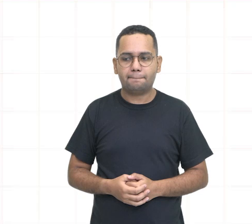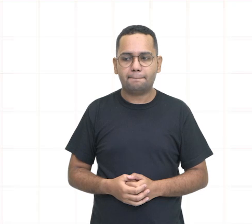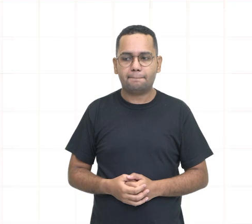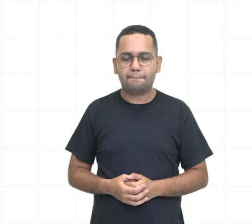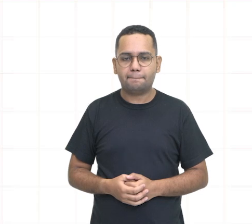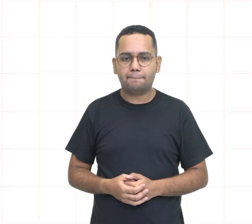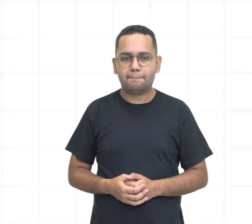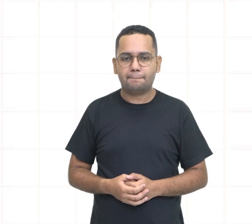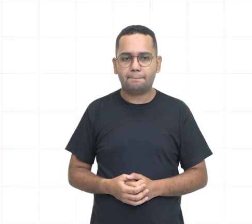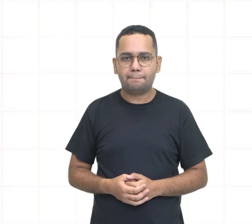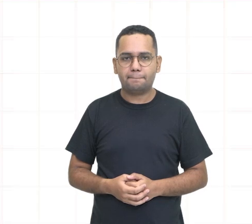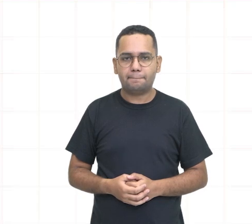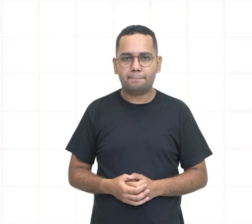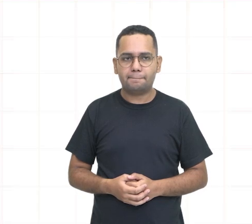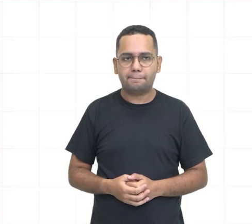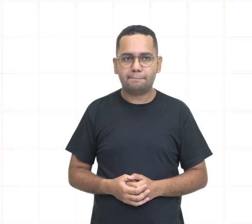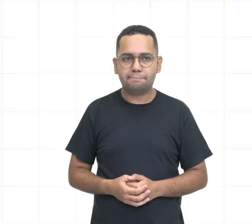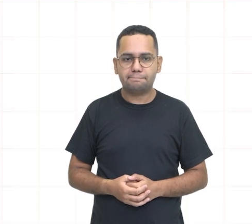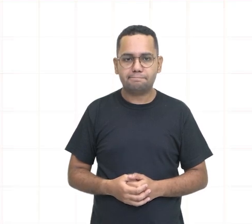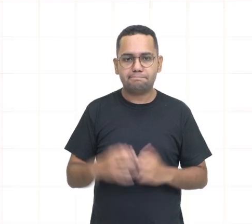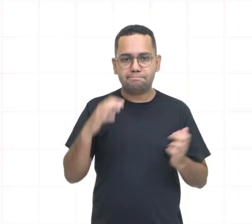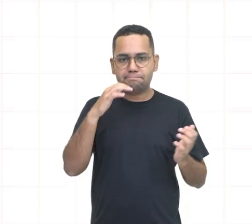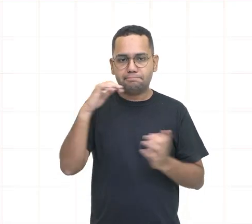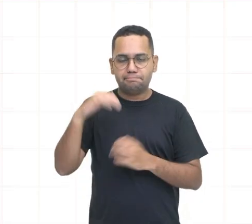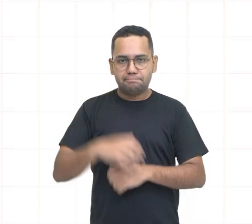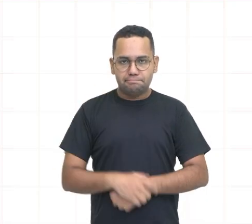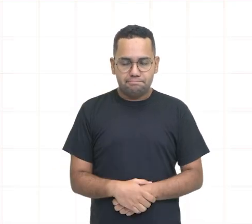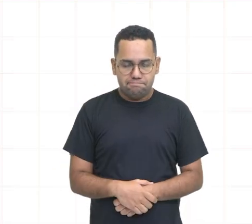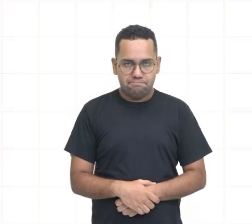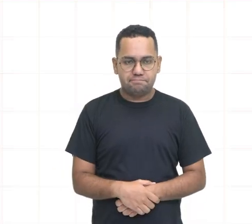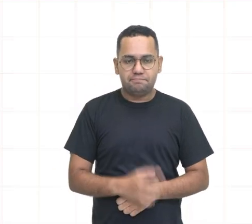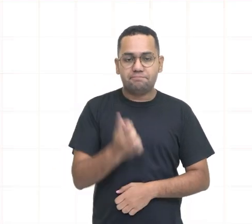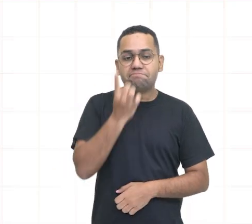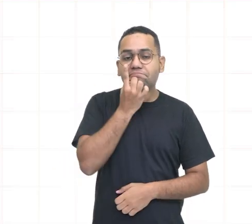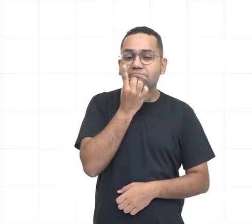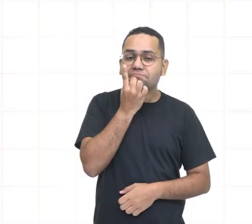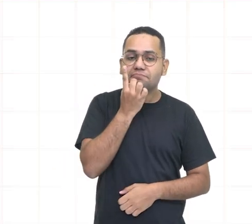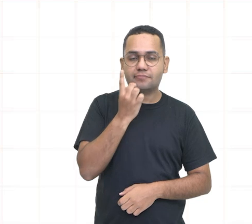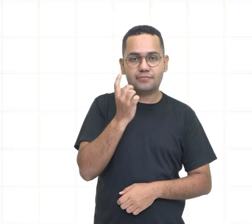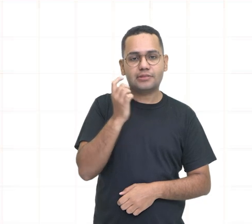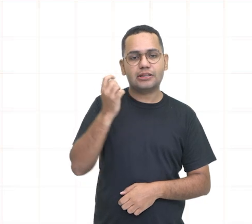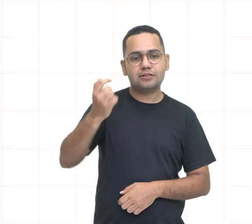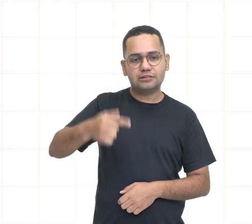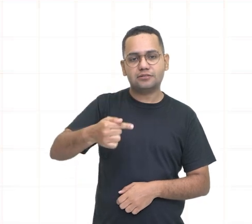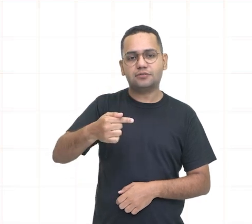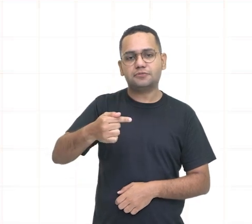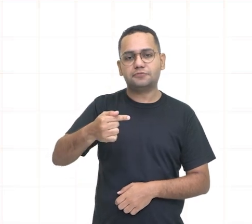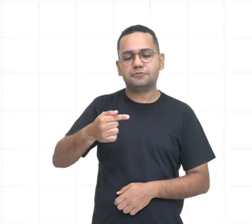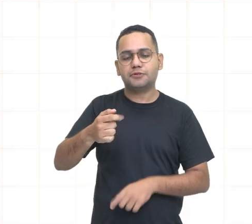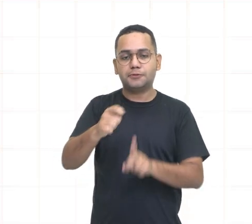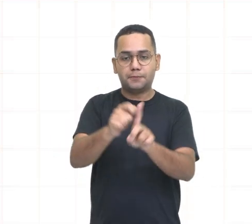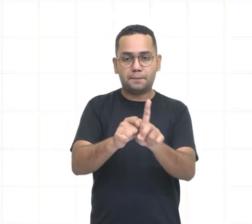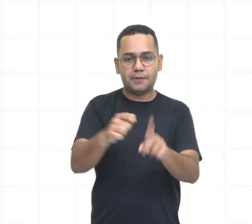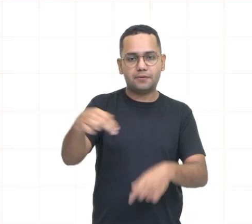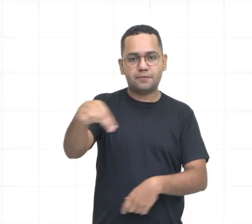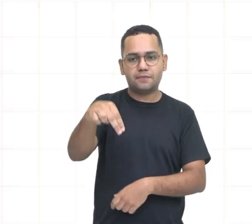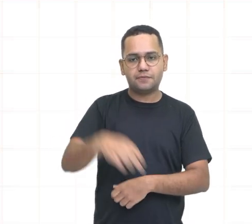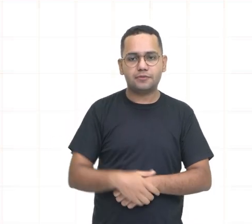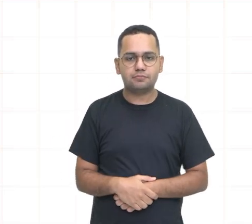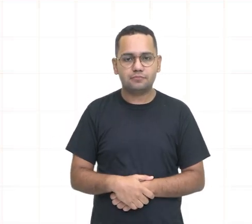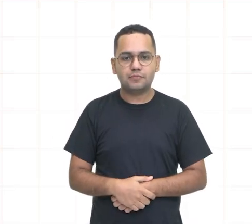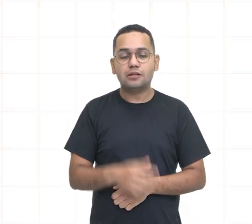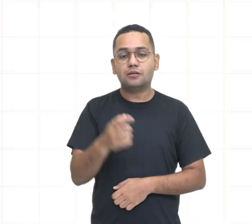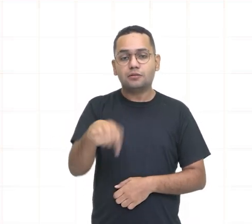galera. Em 7 de novembro, 25 de outubro no calendário gregoriano, operários